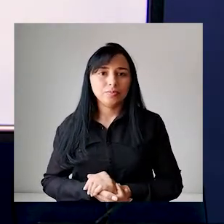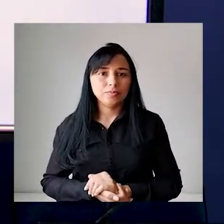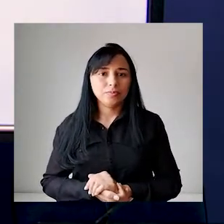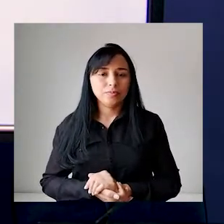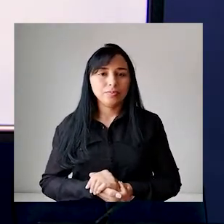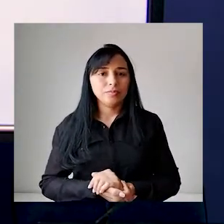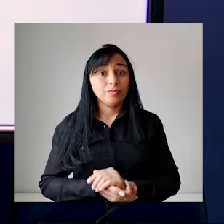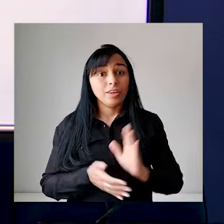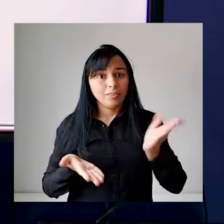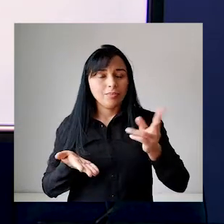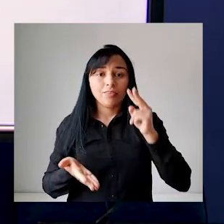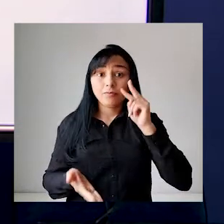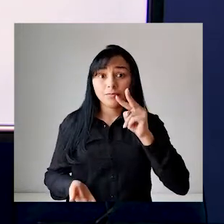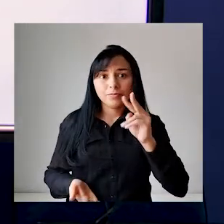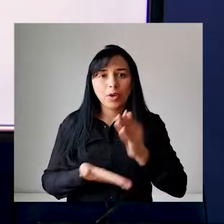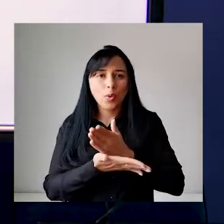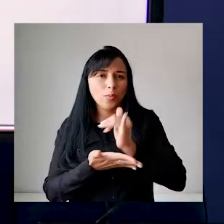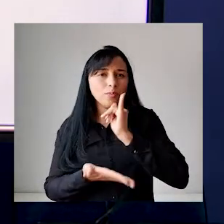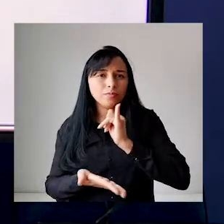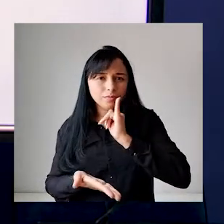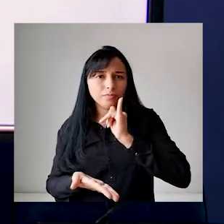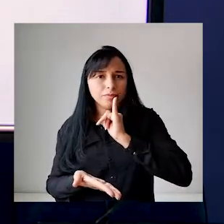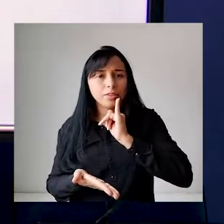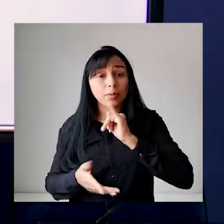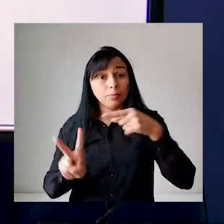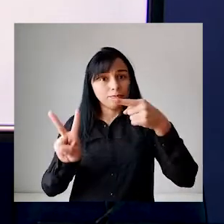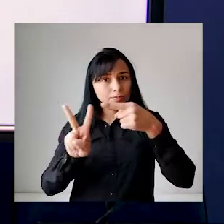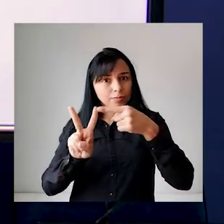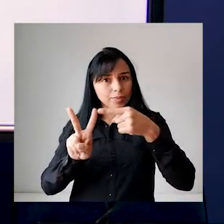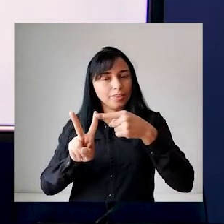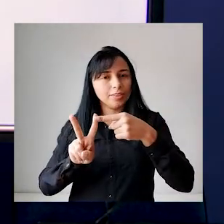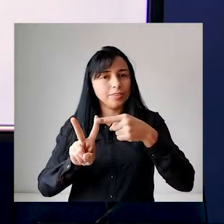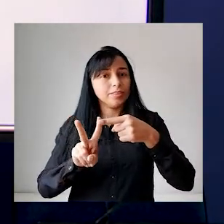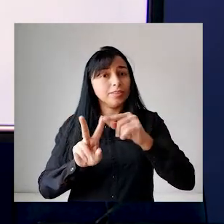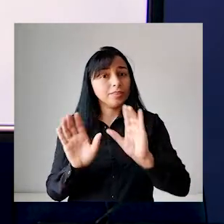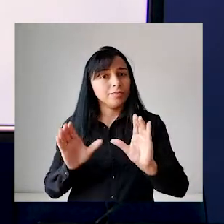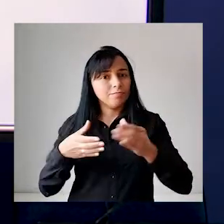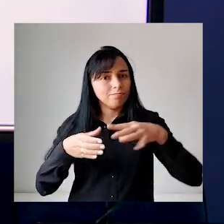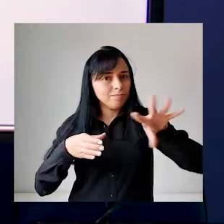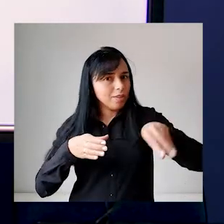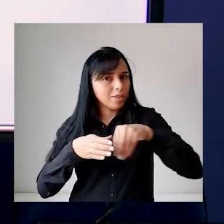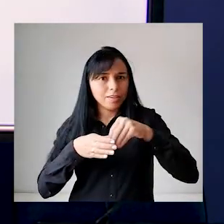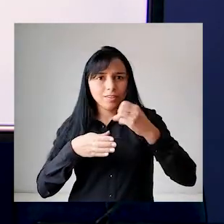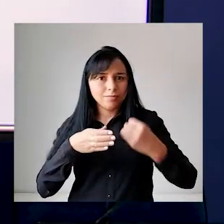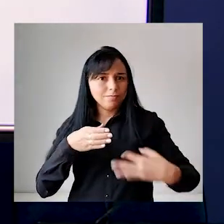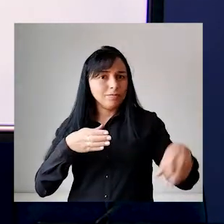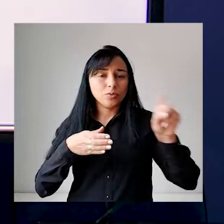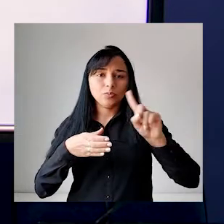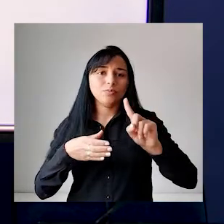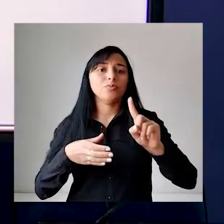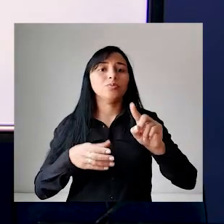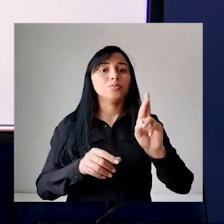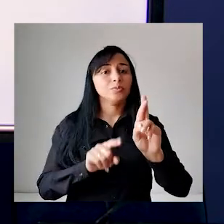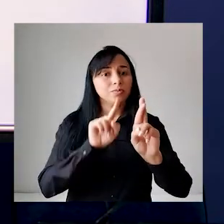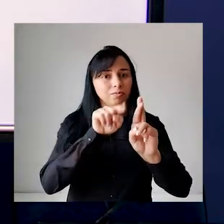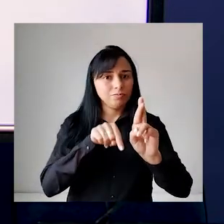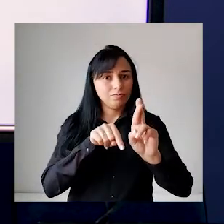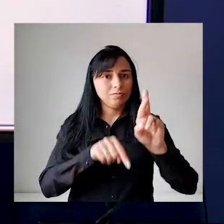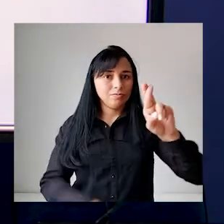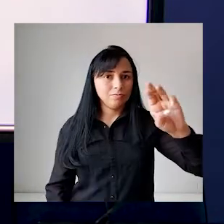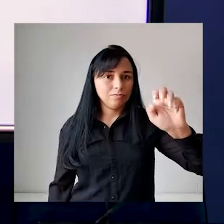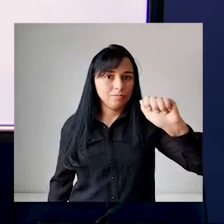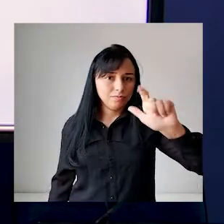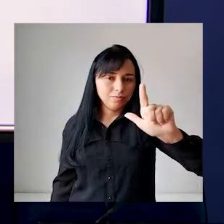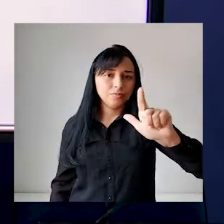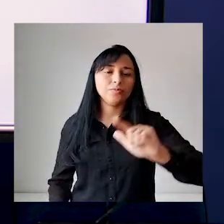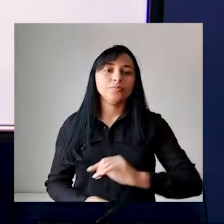são definidas no conjunto dos números reais. Aqui temos raiz oitava de menos 256. Não